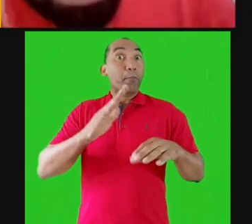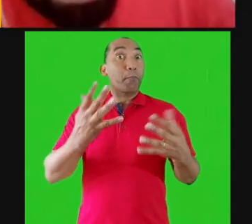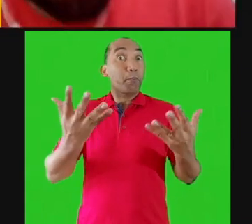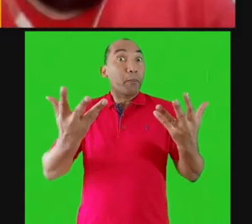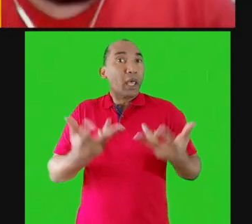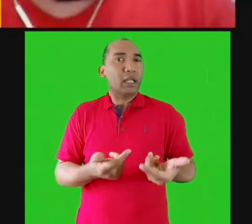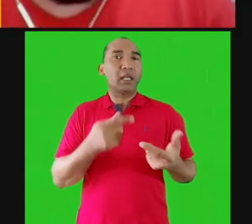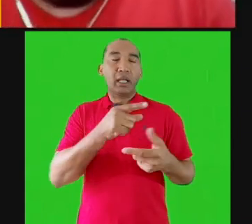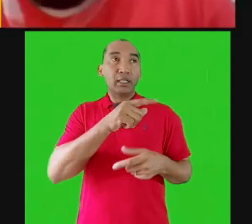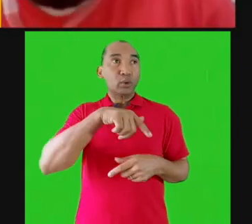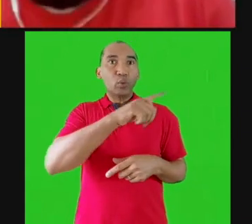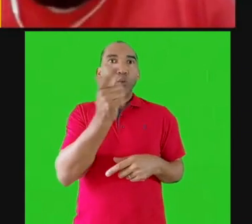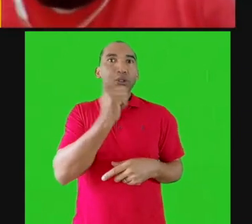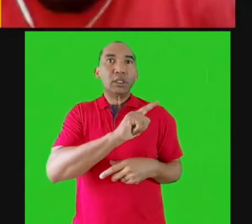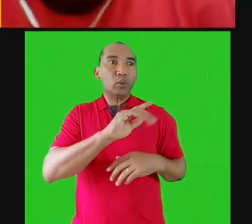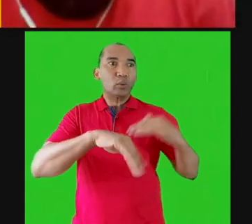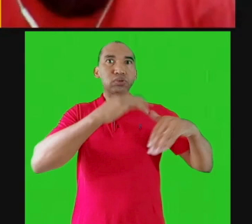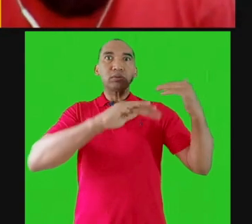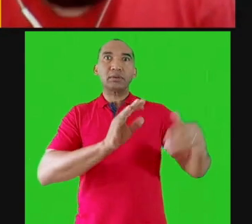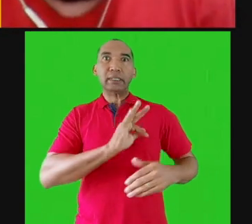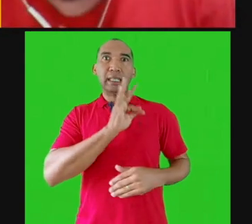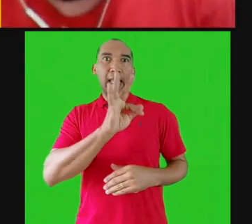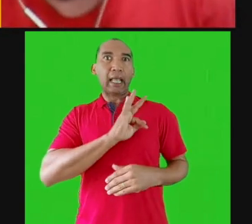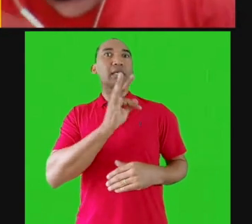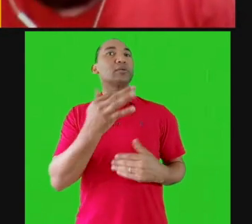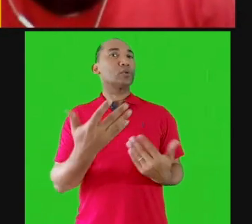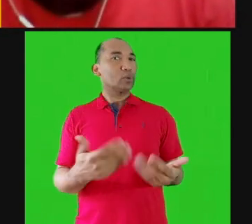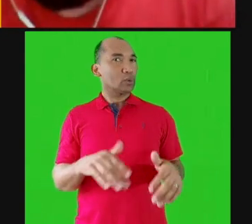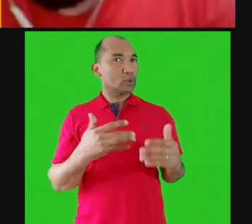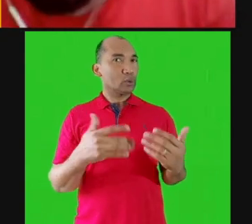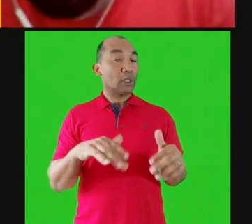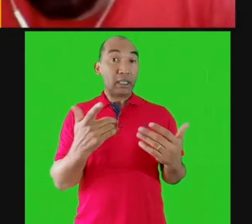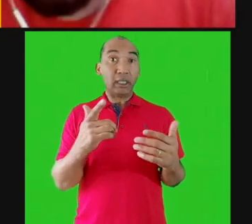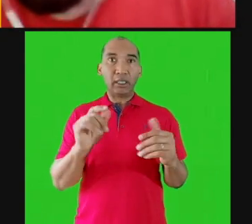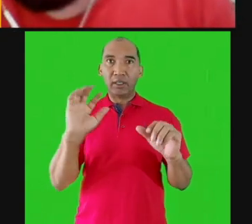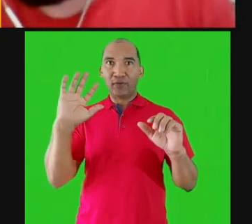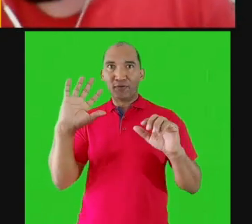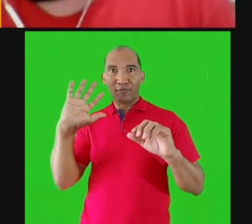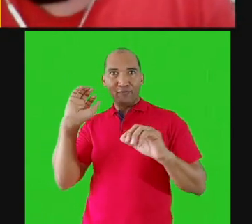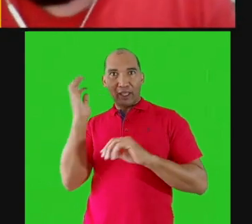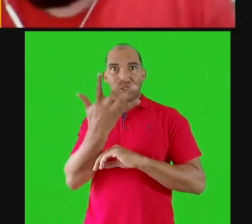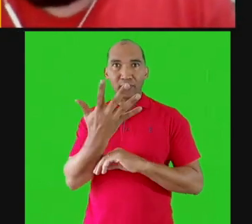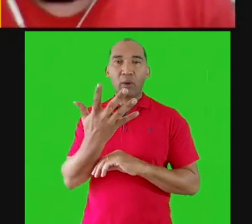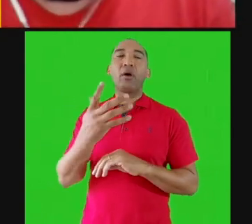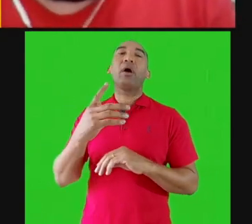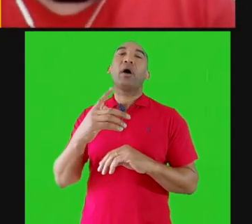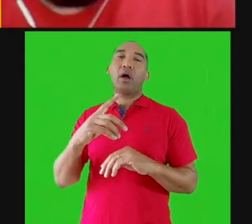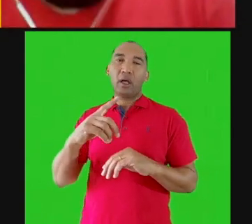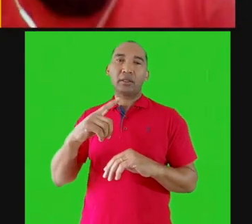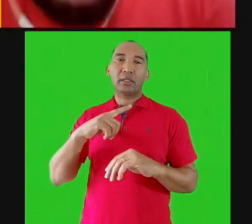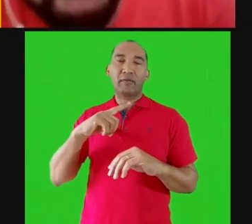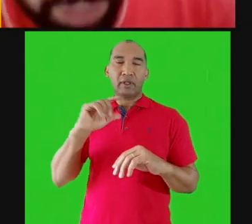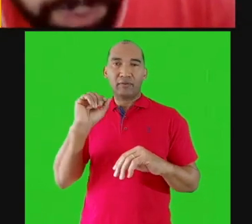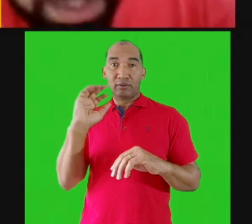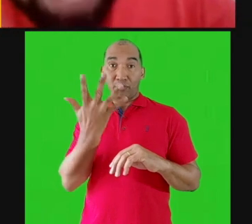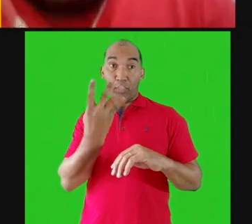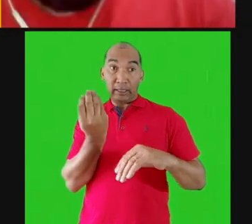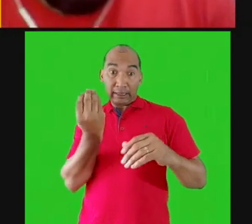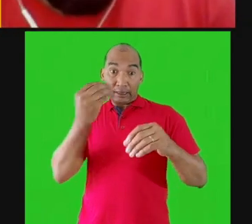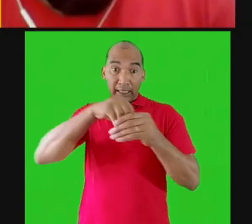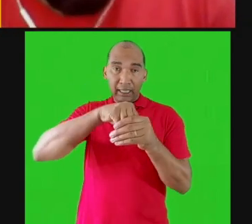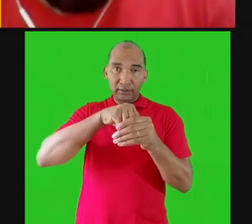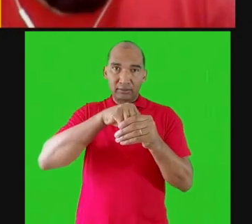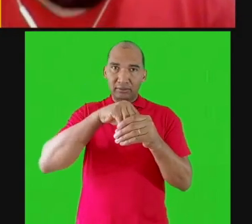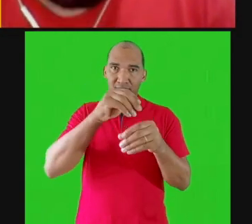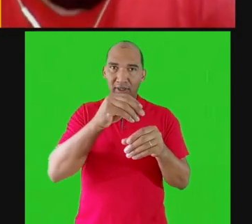conseguiram trazer para frente da tela. E esse festival, dos outros 16 filmes, juntamente com esse da Cenobit, são 17, viraram um festival dentro da mídia